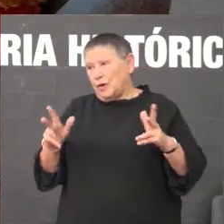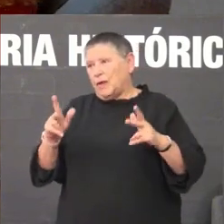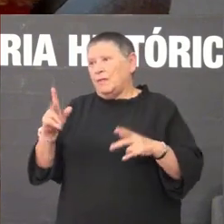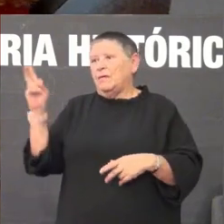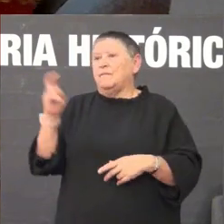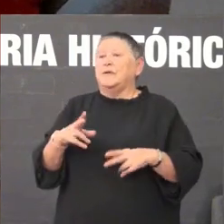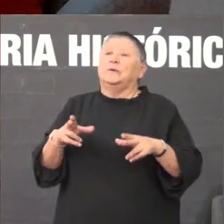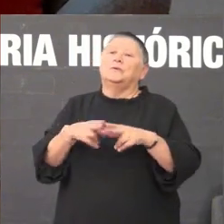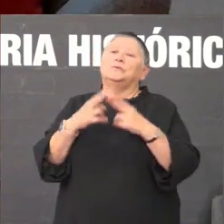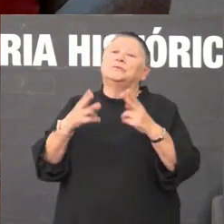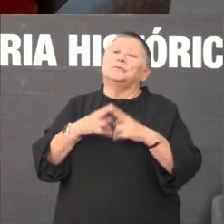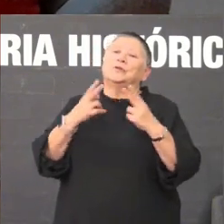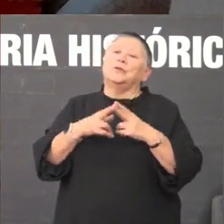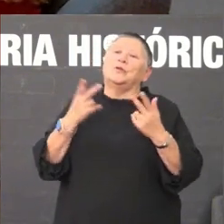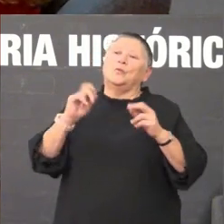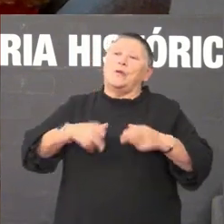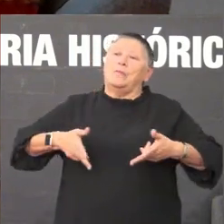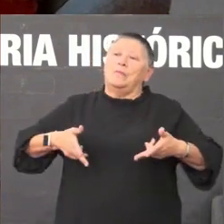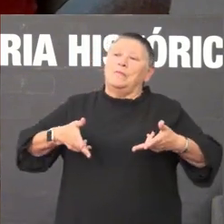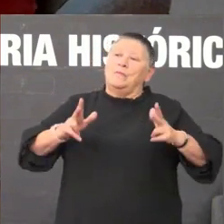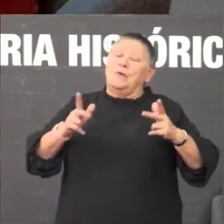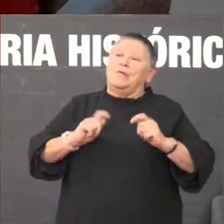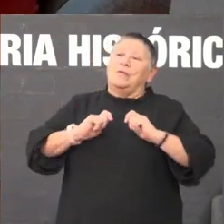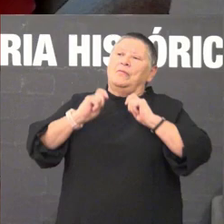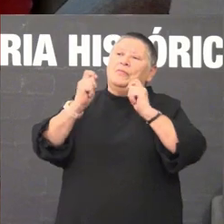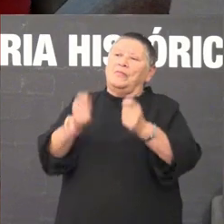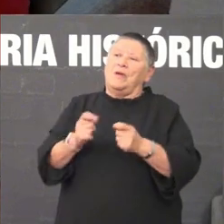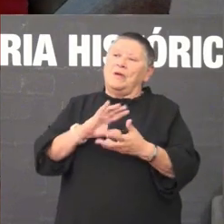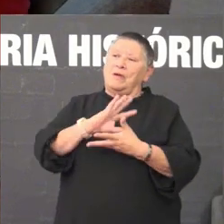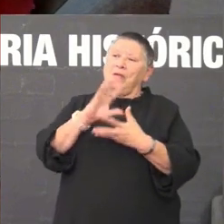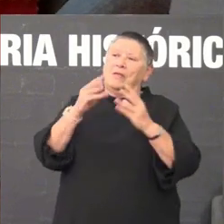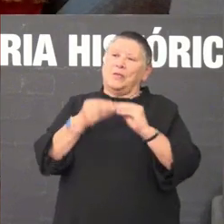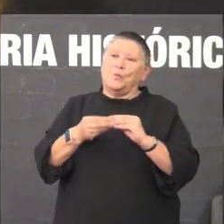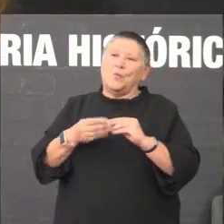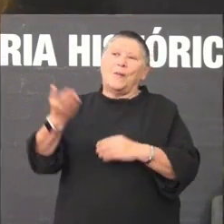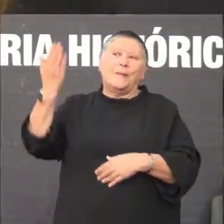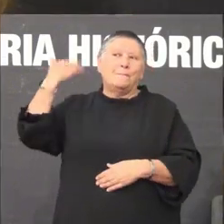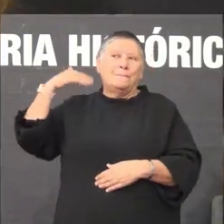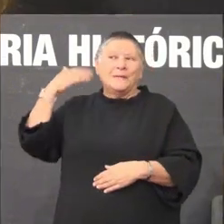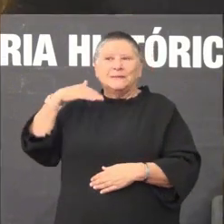sociedade democrática, de alguma forma apaziguada com o seu passado,